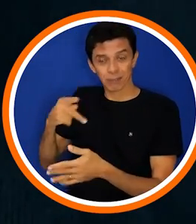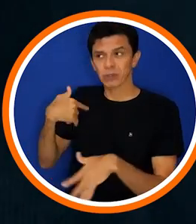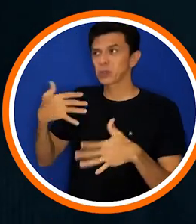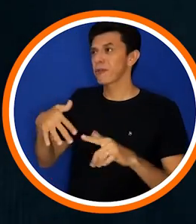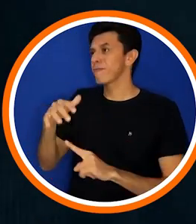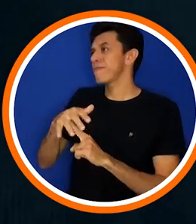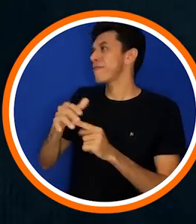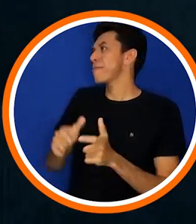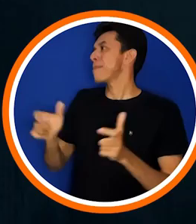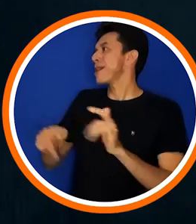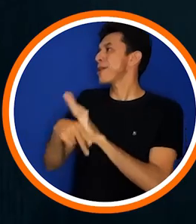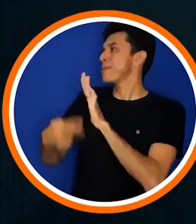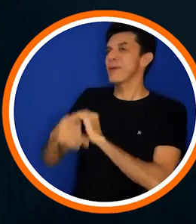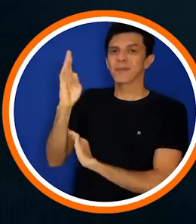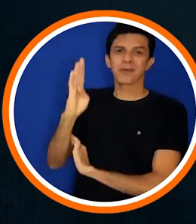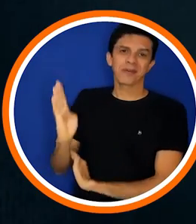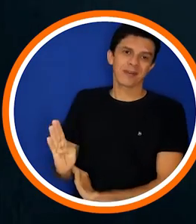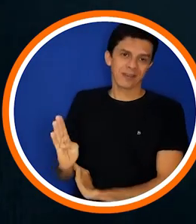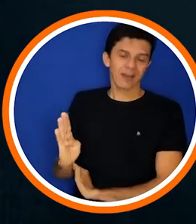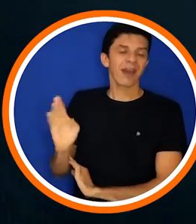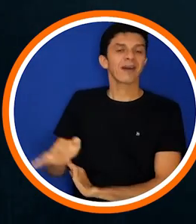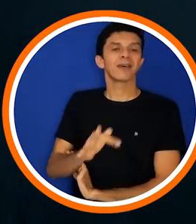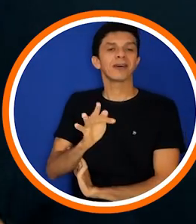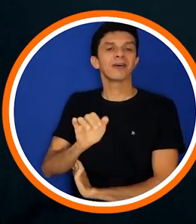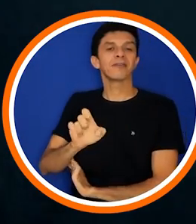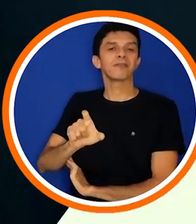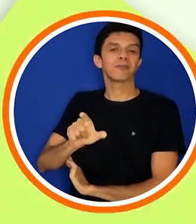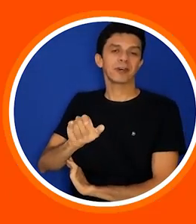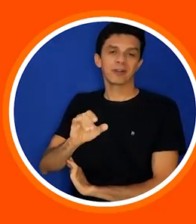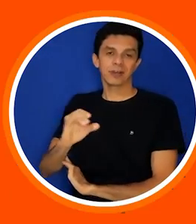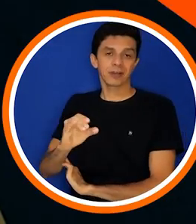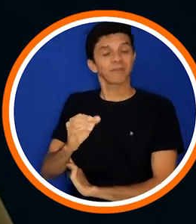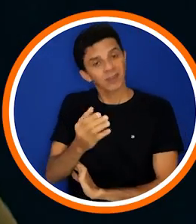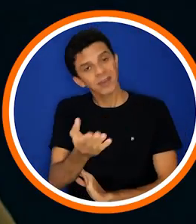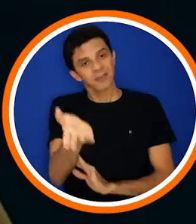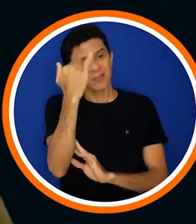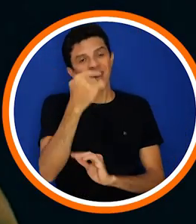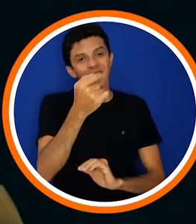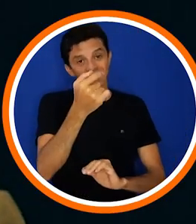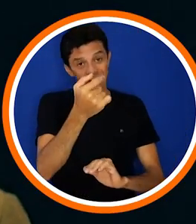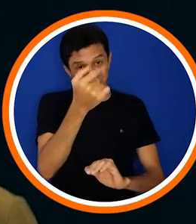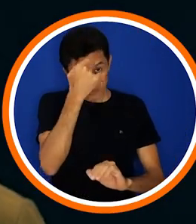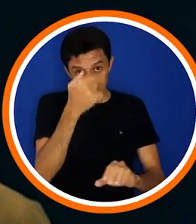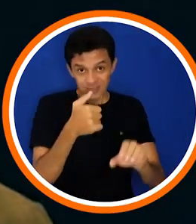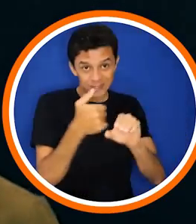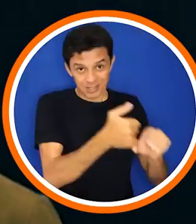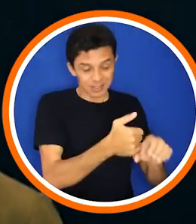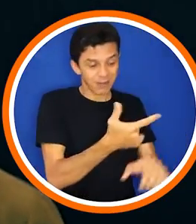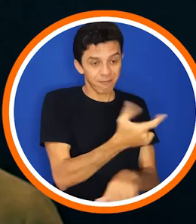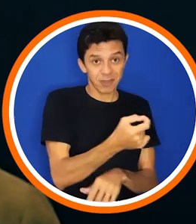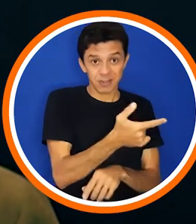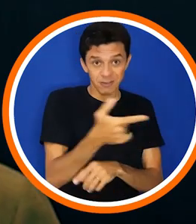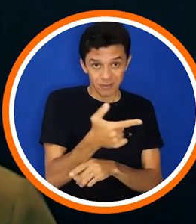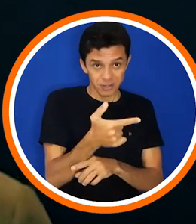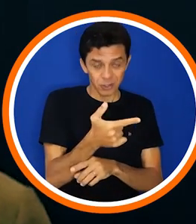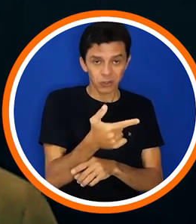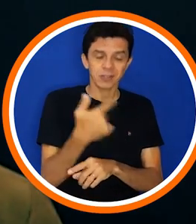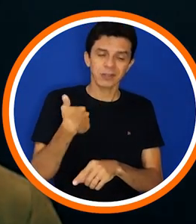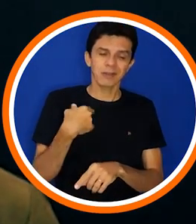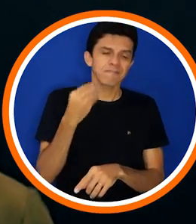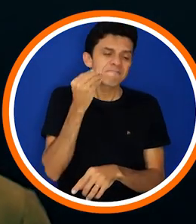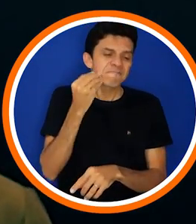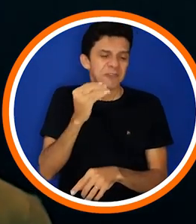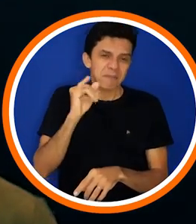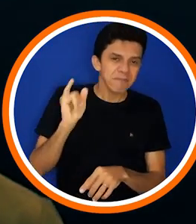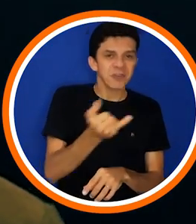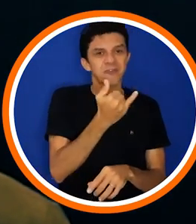literatura evangélica para consumidor final do Brasil, a FELIC. Faça parte da Consciência Cristã 2022 e explore ao